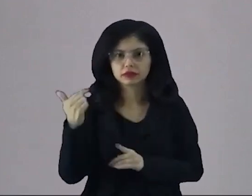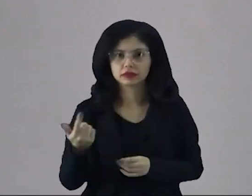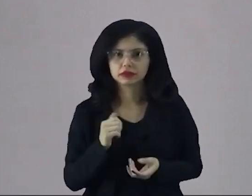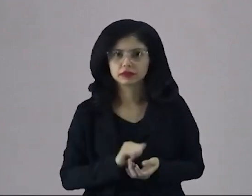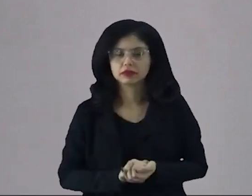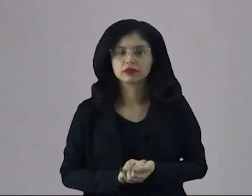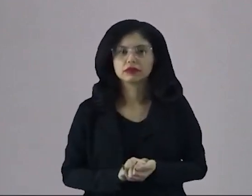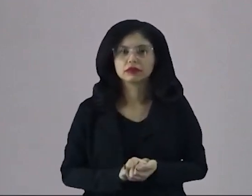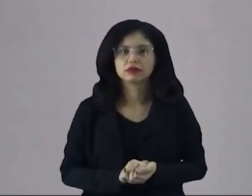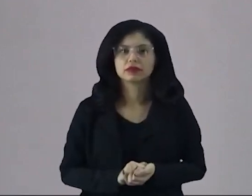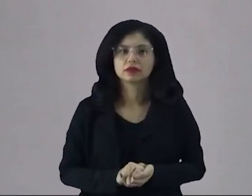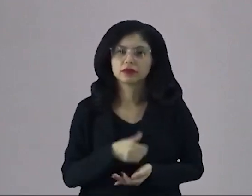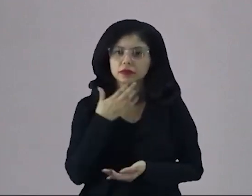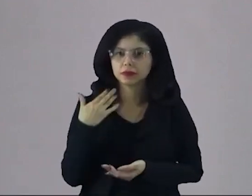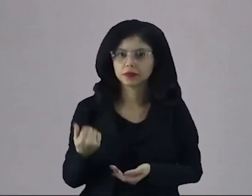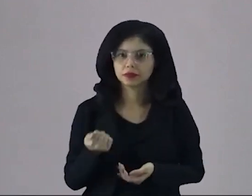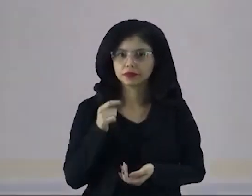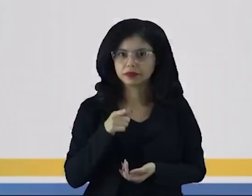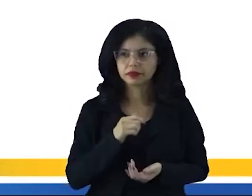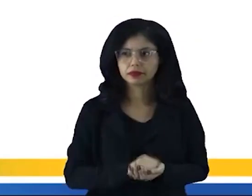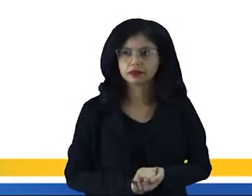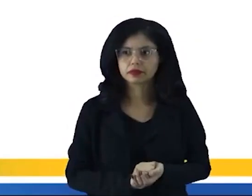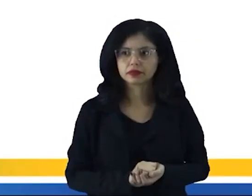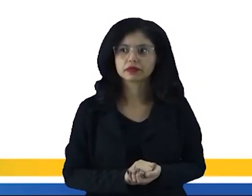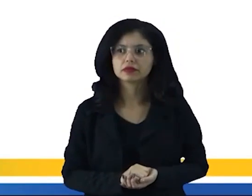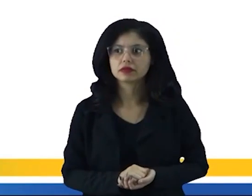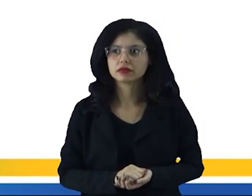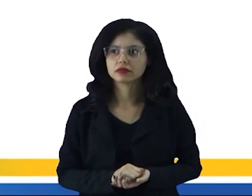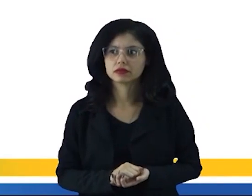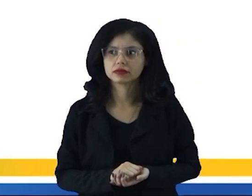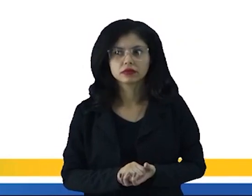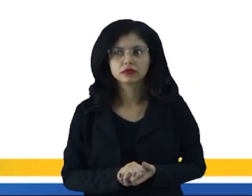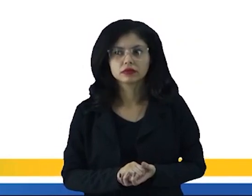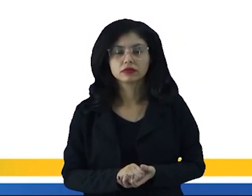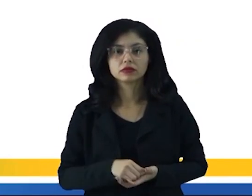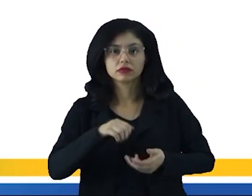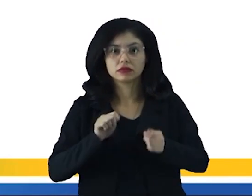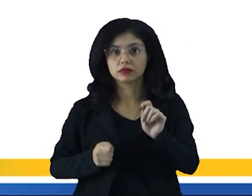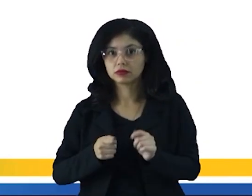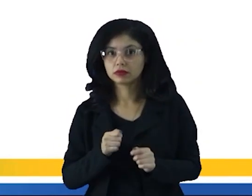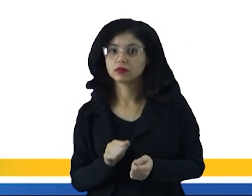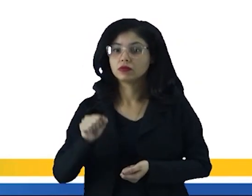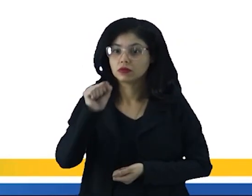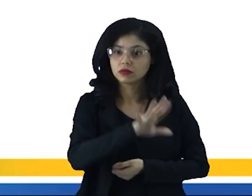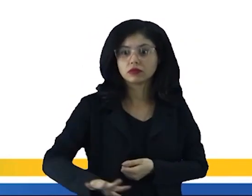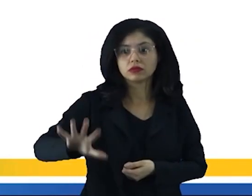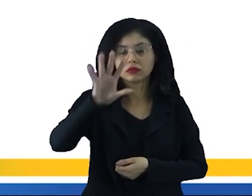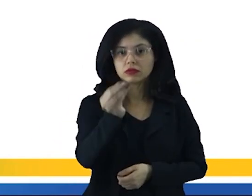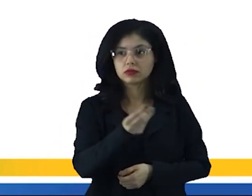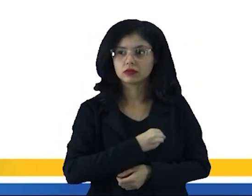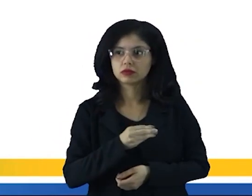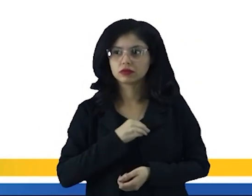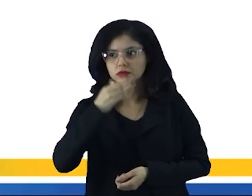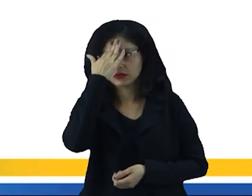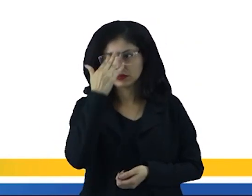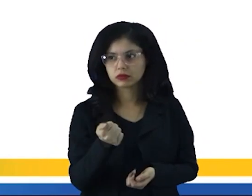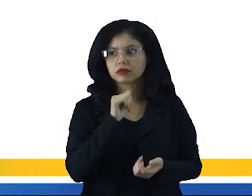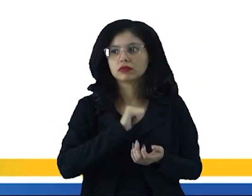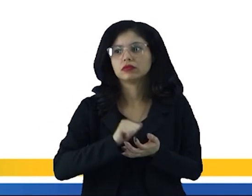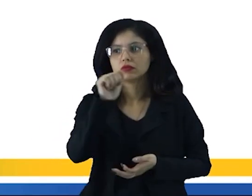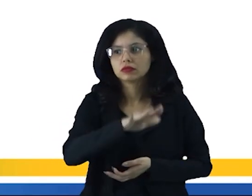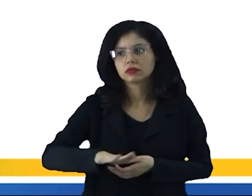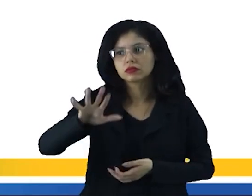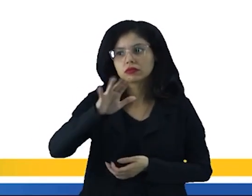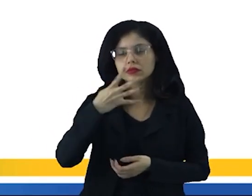com outra que possa estimular você a estar participando. Vamos lá então? Olha só, domínios ambientais do mundo. Sabe-se que uma área